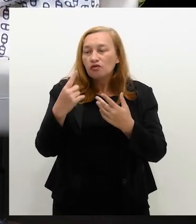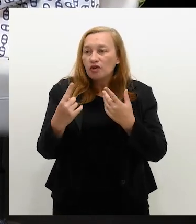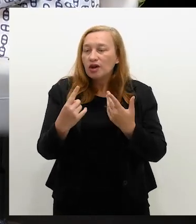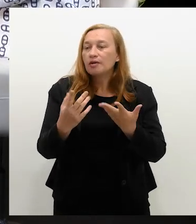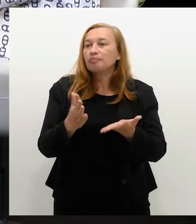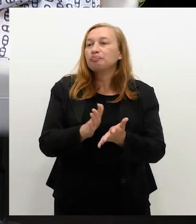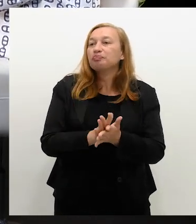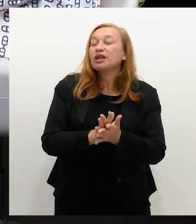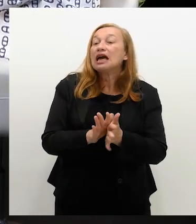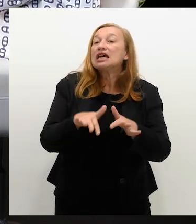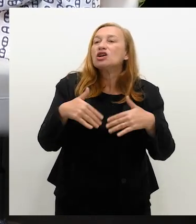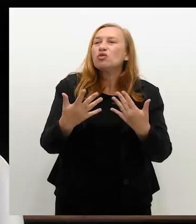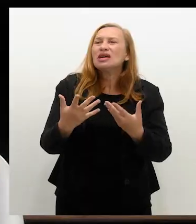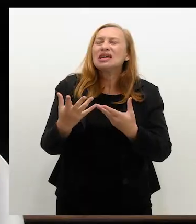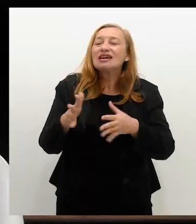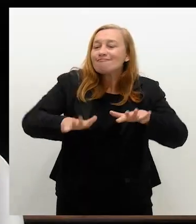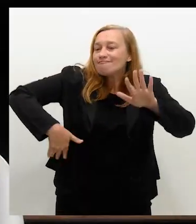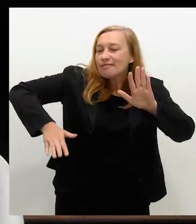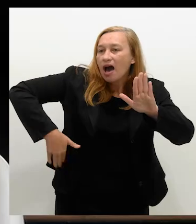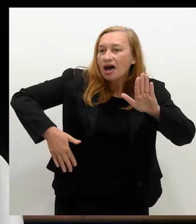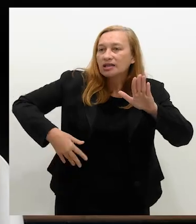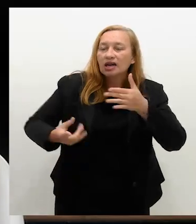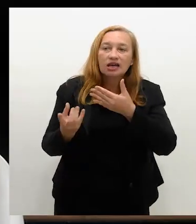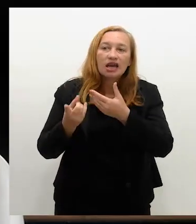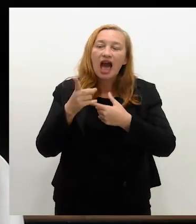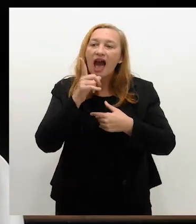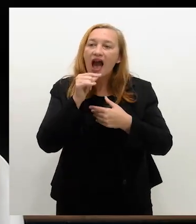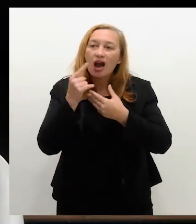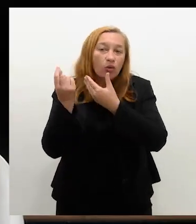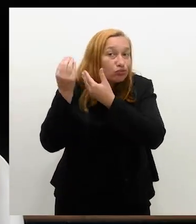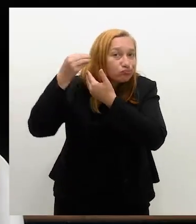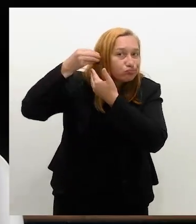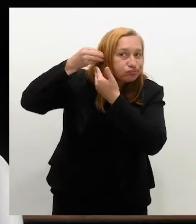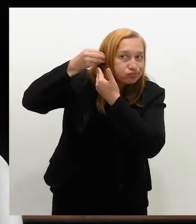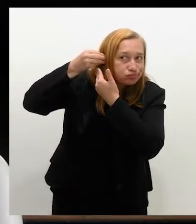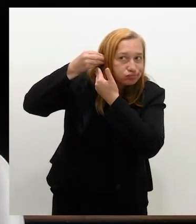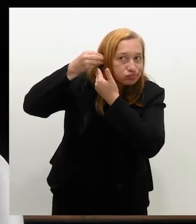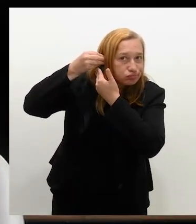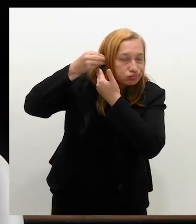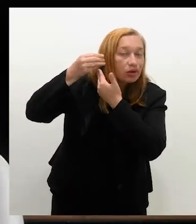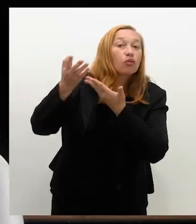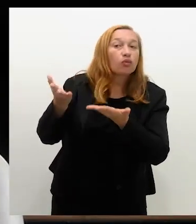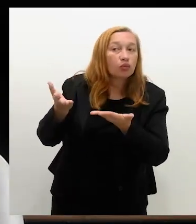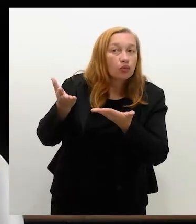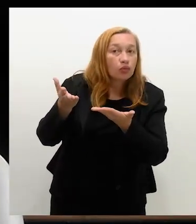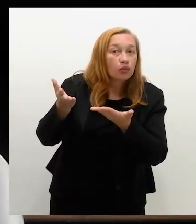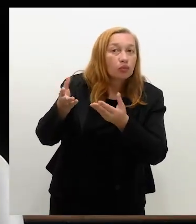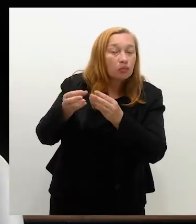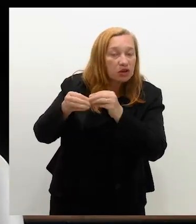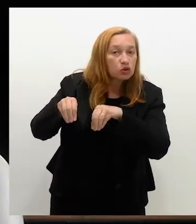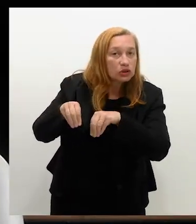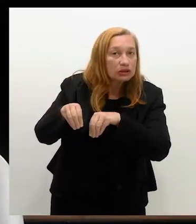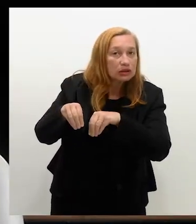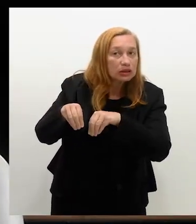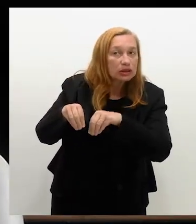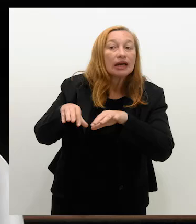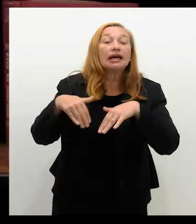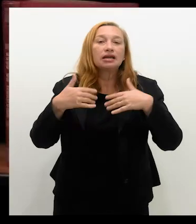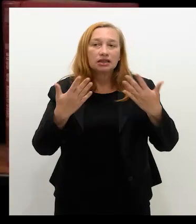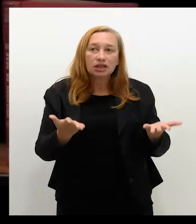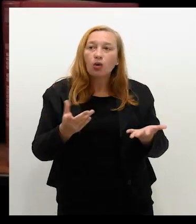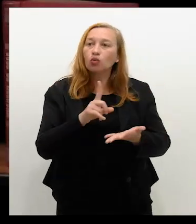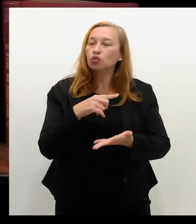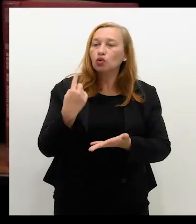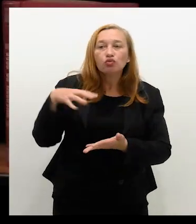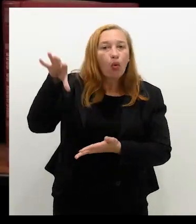E quem nada que entra água no ouvido, isso tem alguma interferência? Porque o ouvido, a priori, não é feito para entrar água. Uhum. Então,